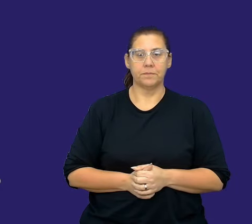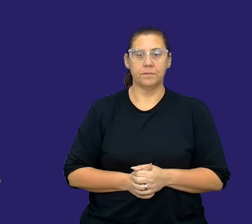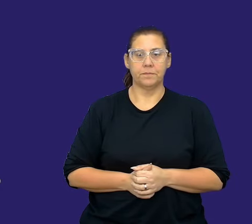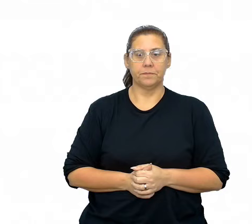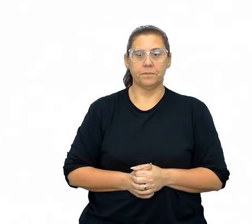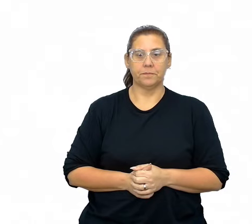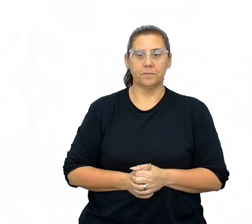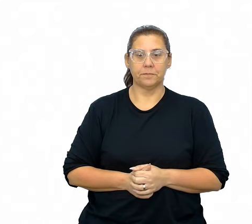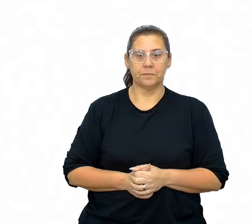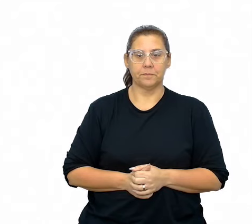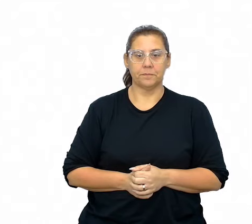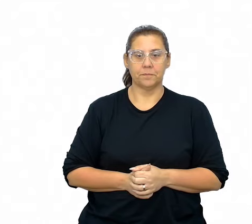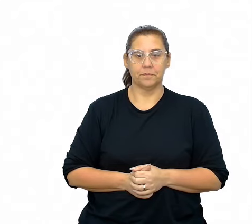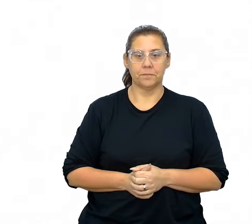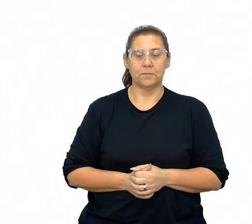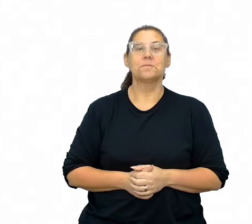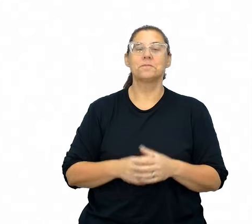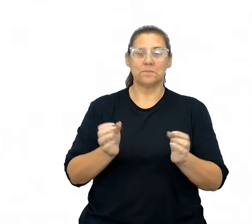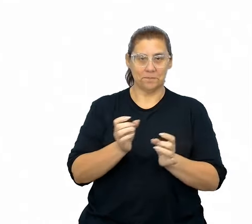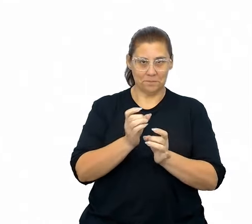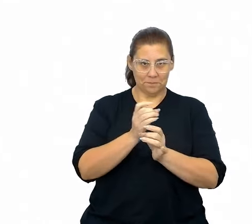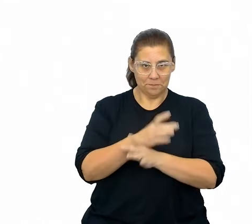frente. Pronto.